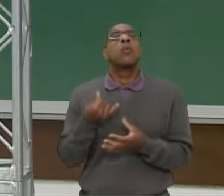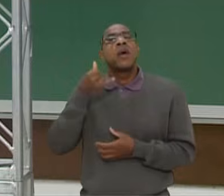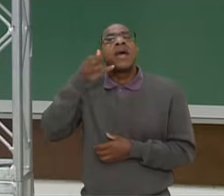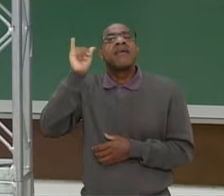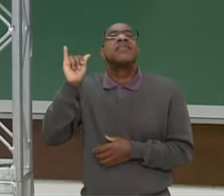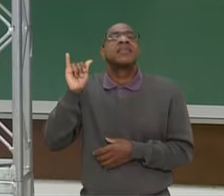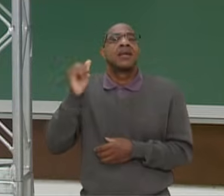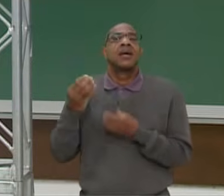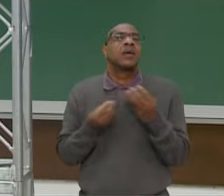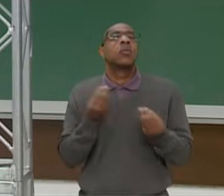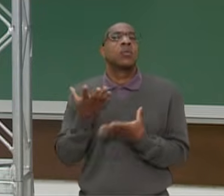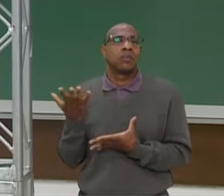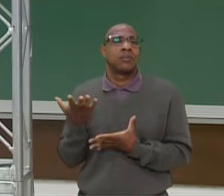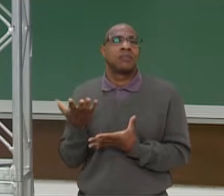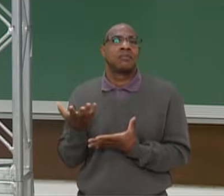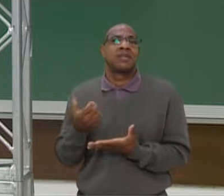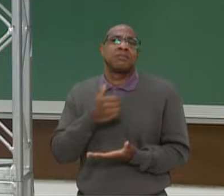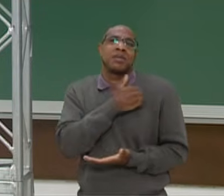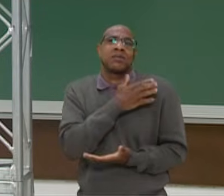coisa, né? E